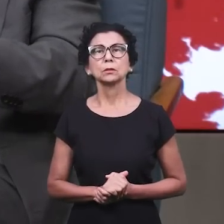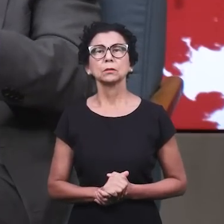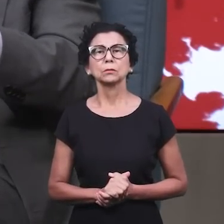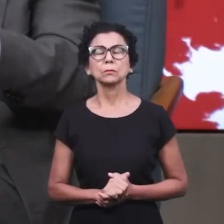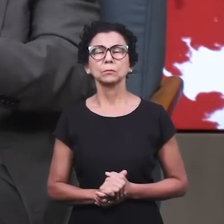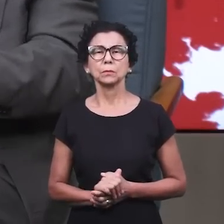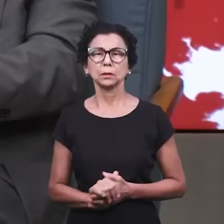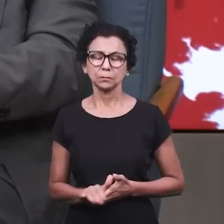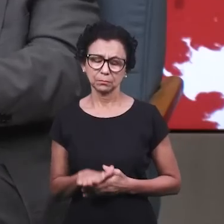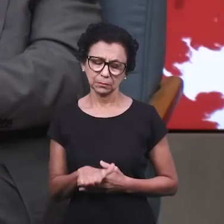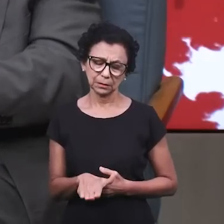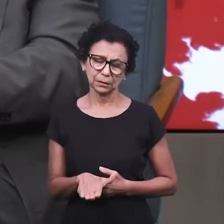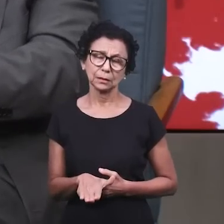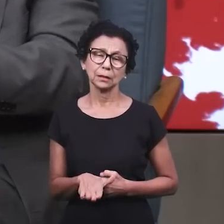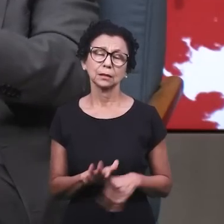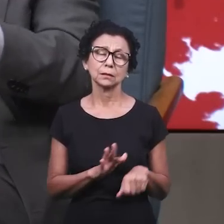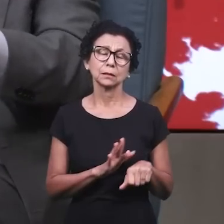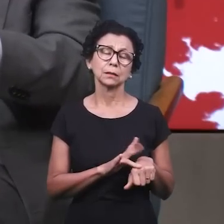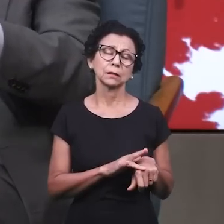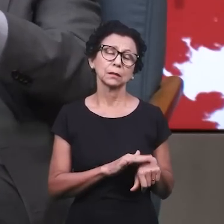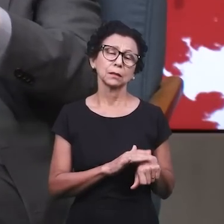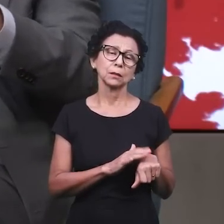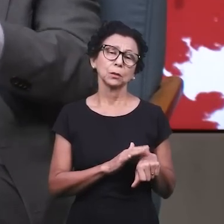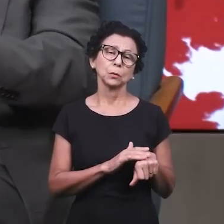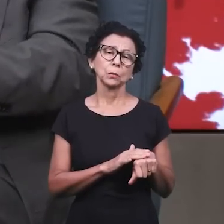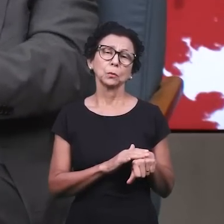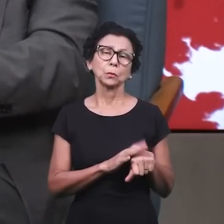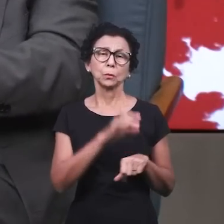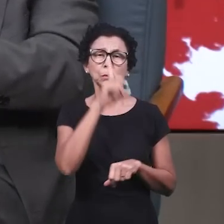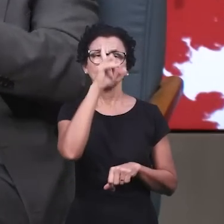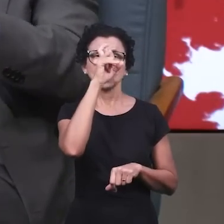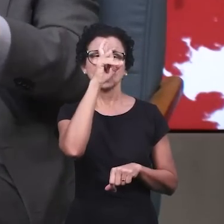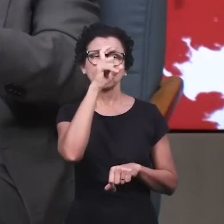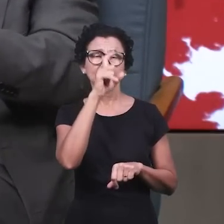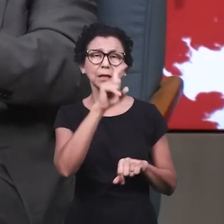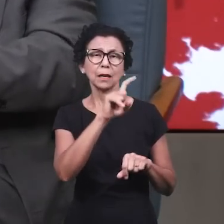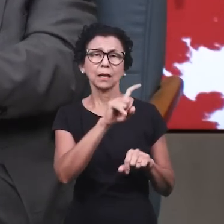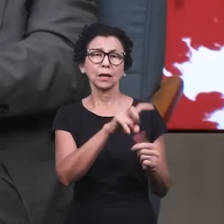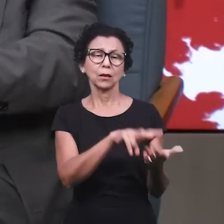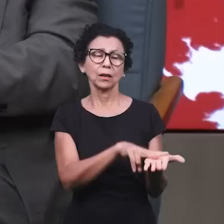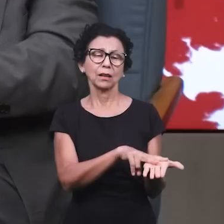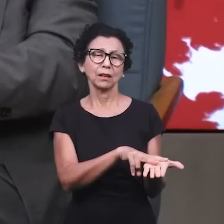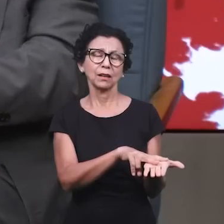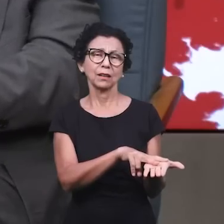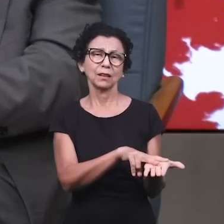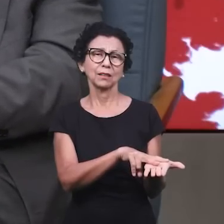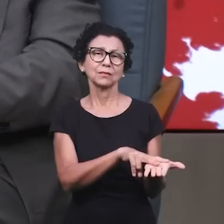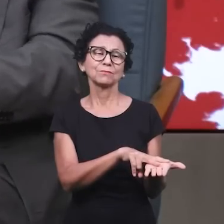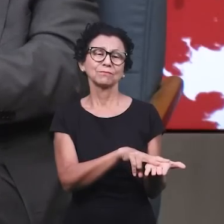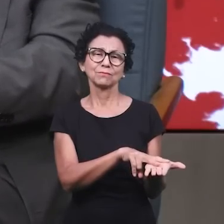que estava muito mal, internada, desenganada, era uma criança.